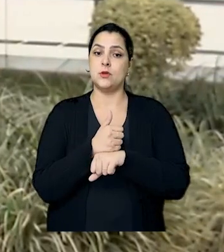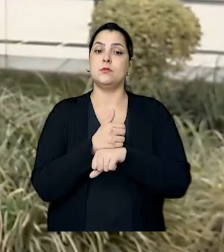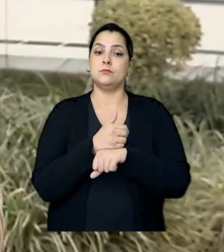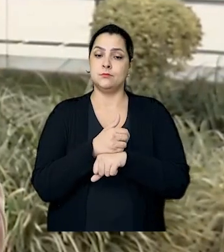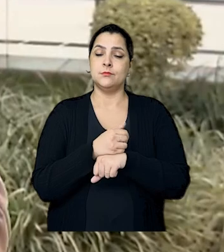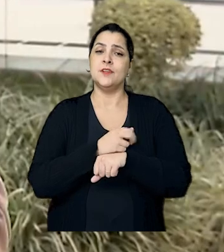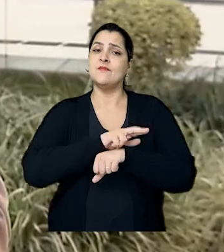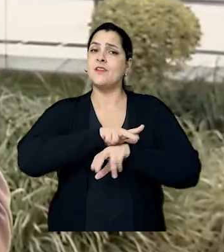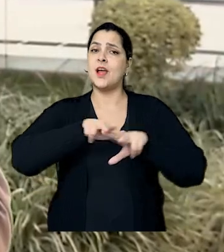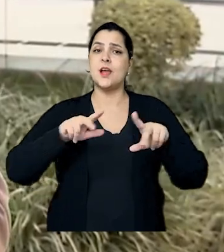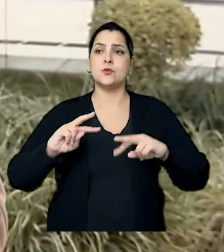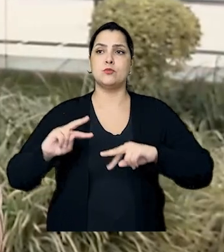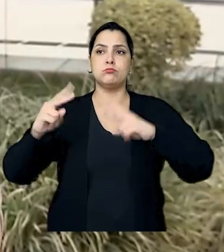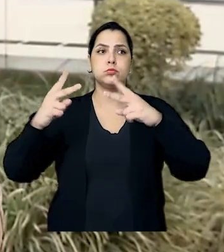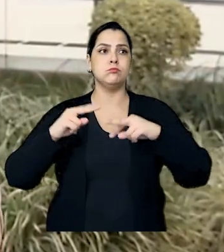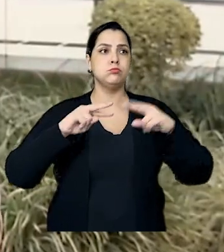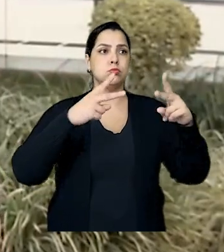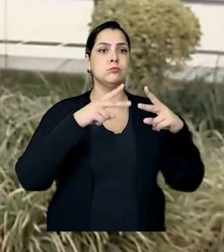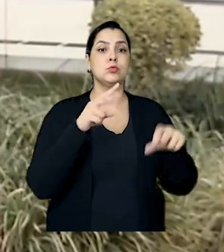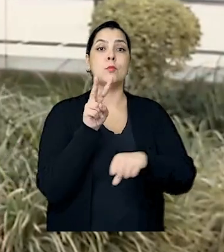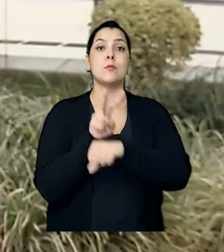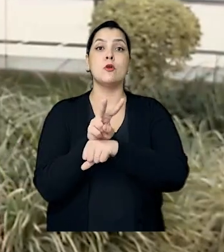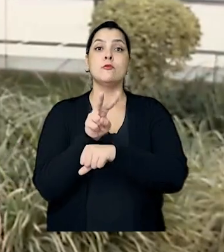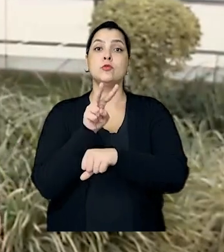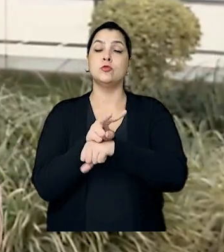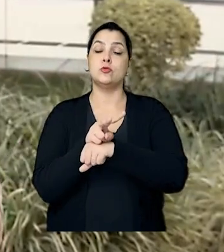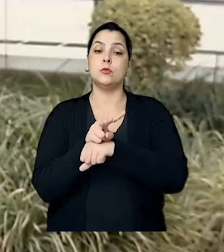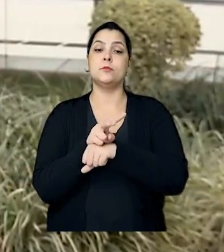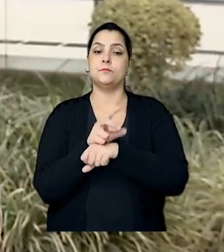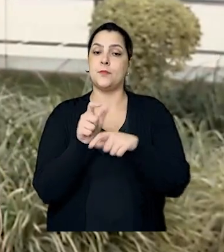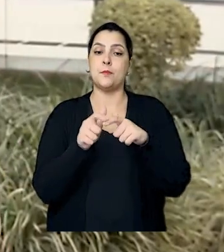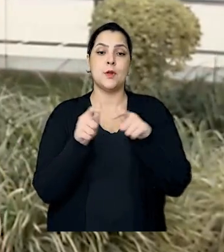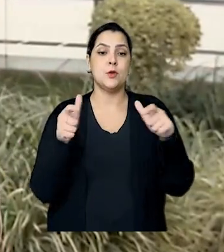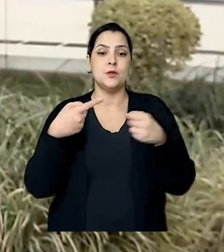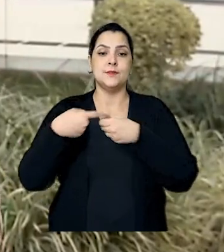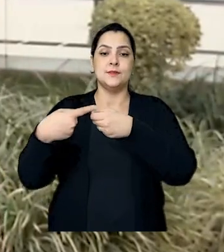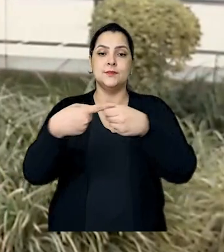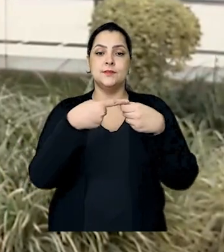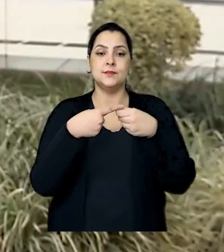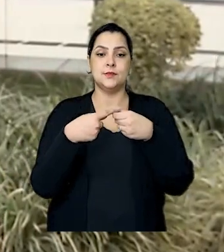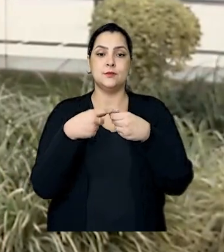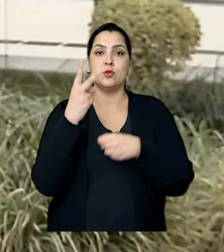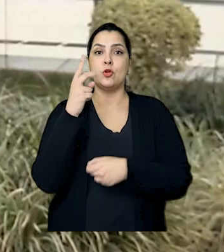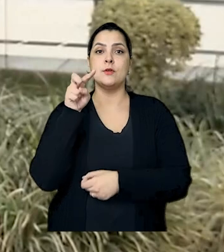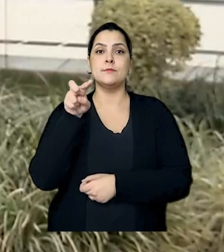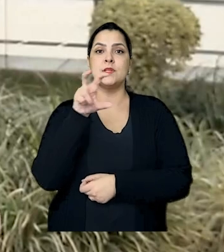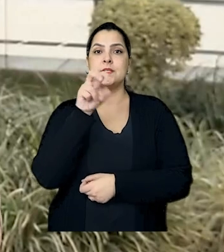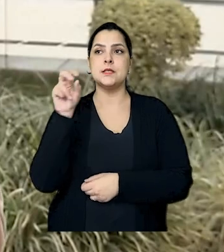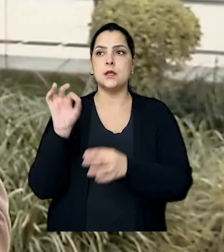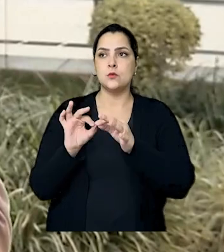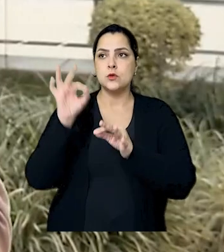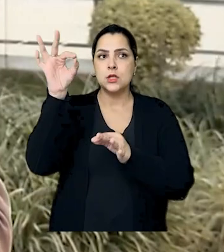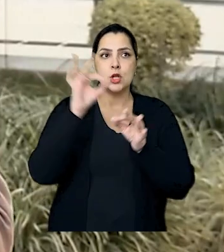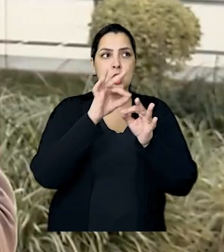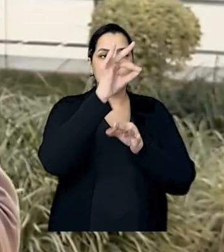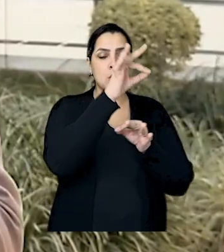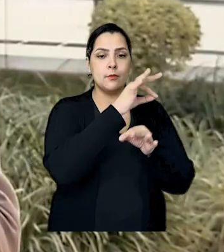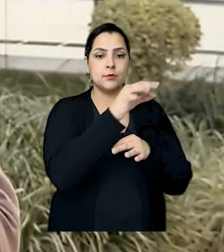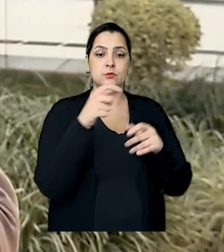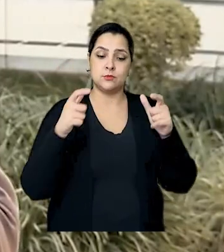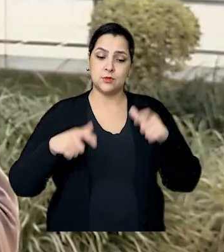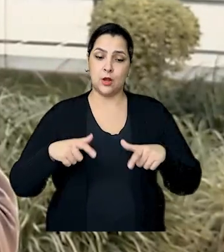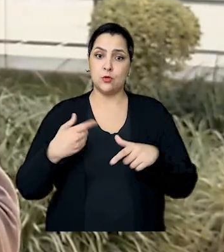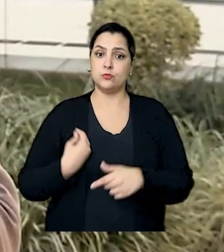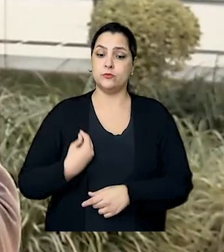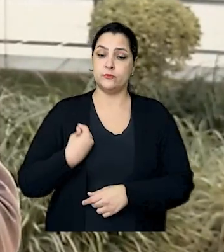sido submetido a sucessivas transferências Provisórias na maioria das vezes para cidades a mais de 2.500 km